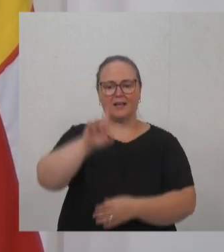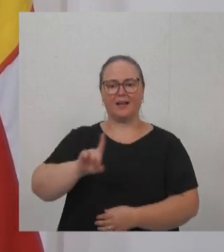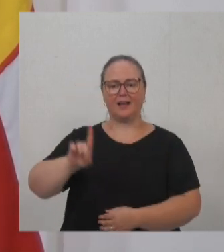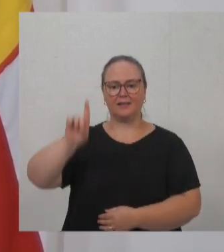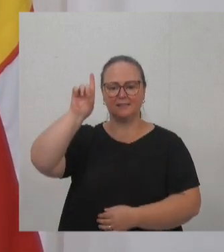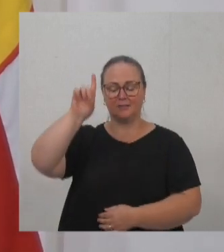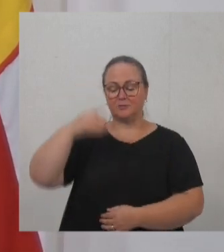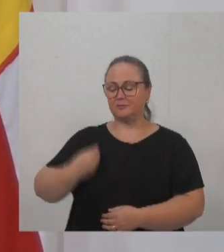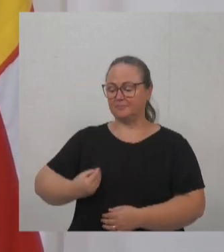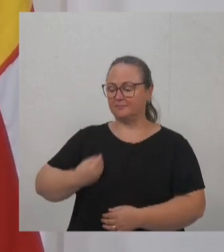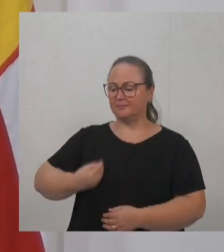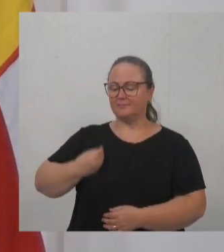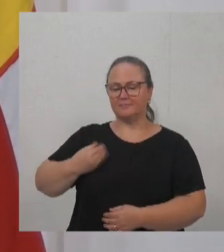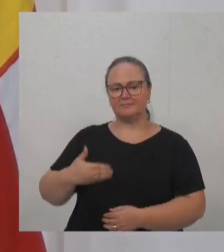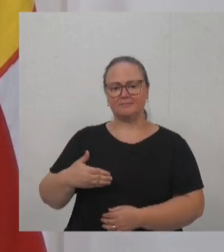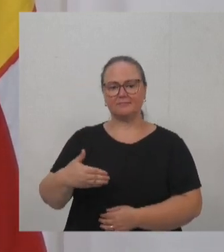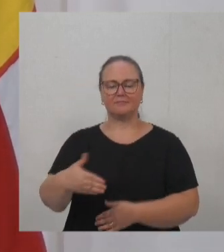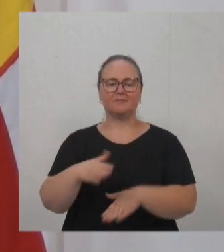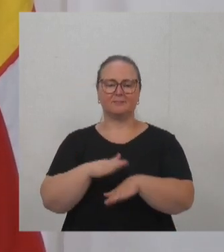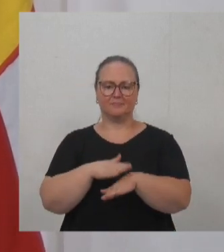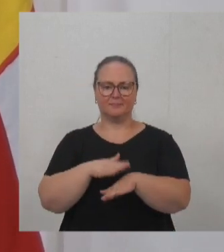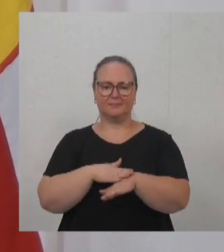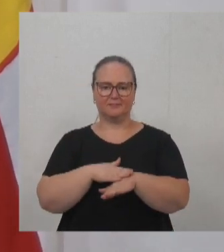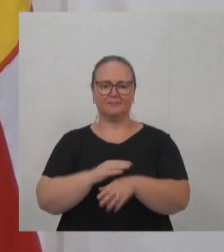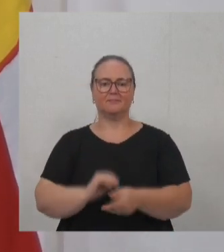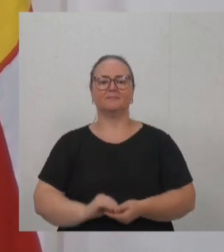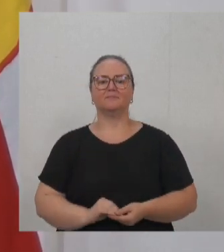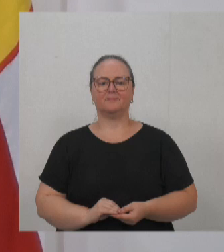esse momento. Eu que